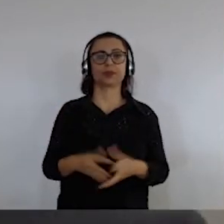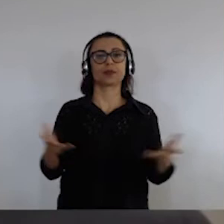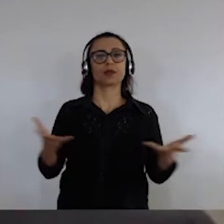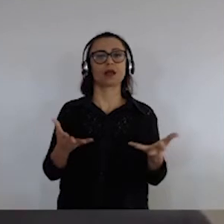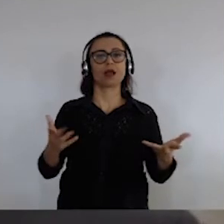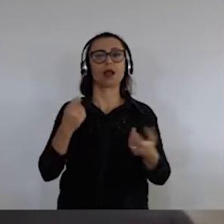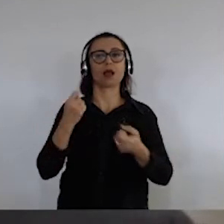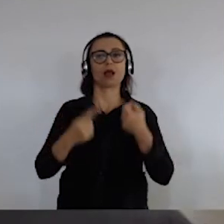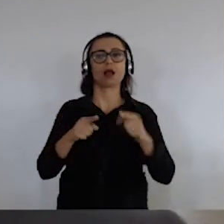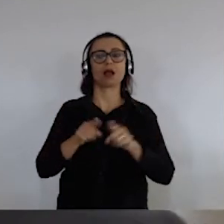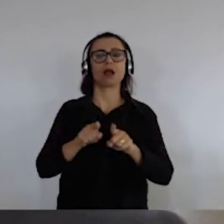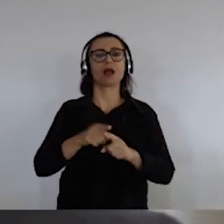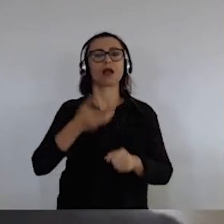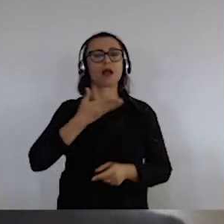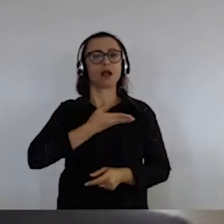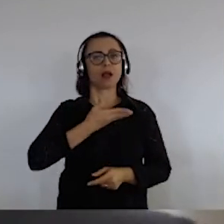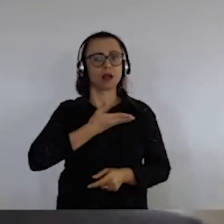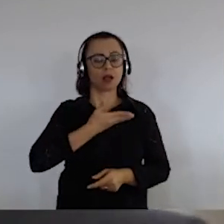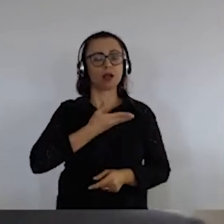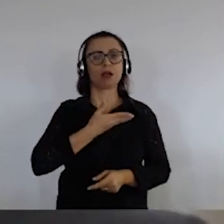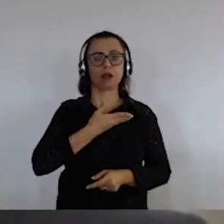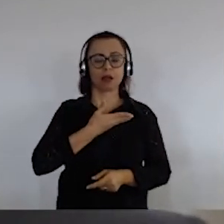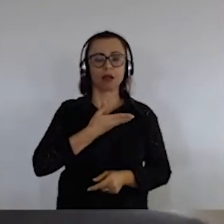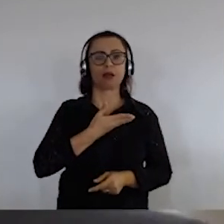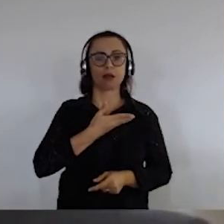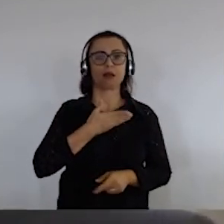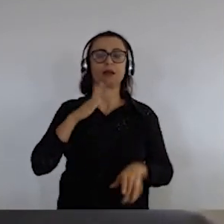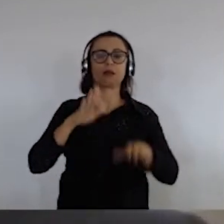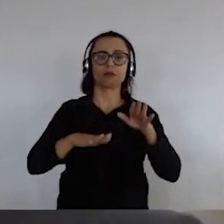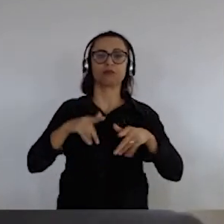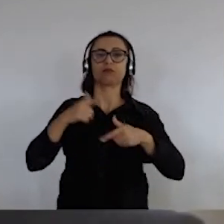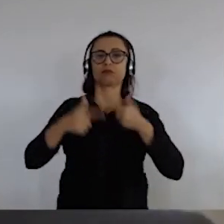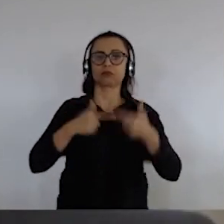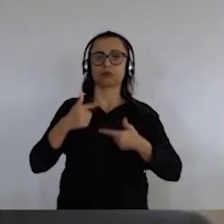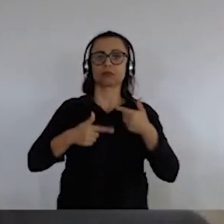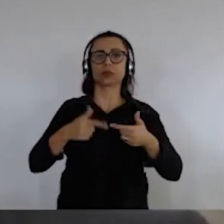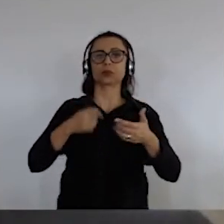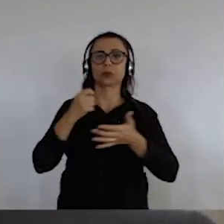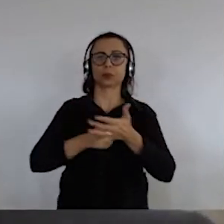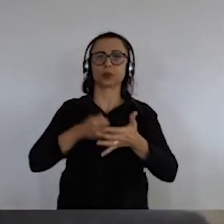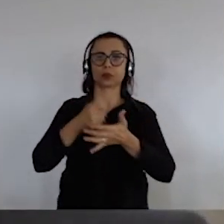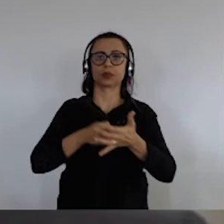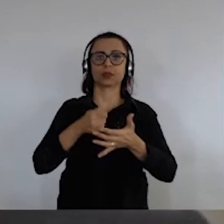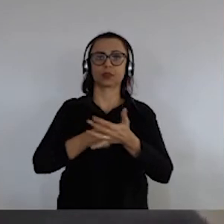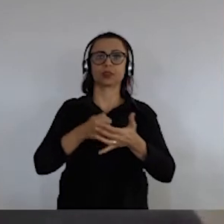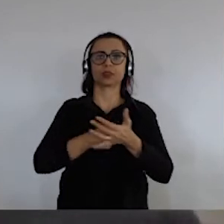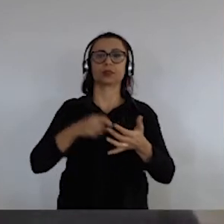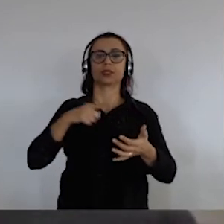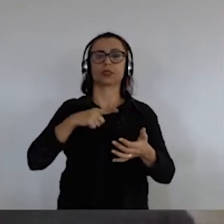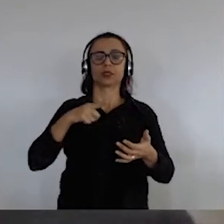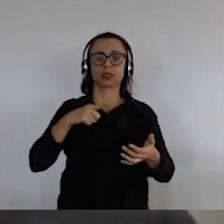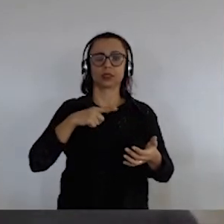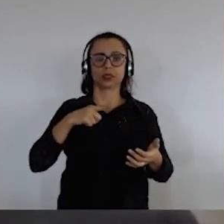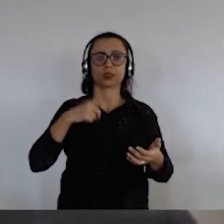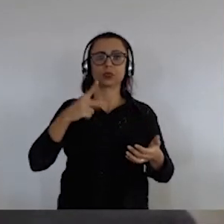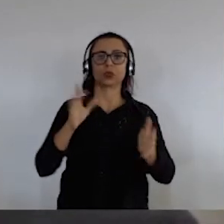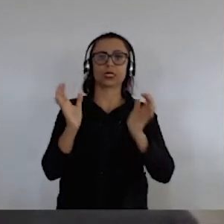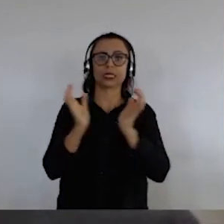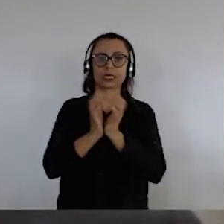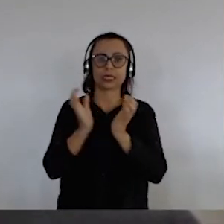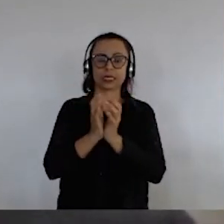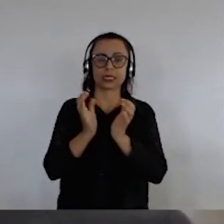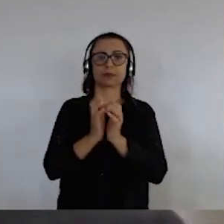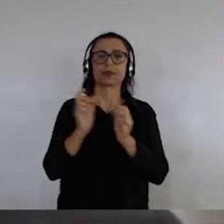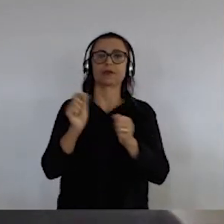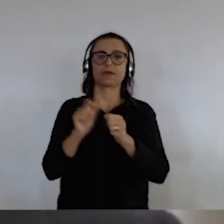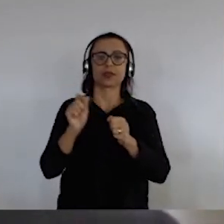deram por colegas que não, apesar de atuarem, serem militantes, mas tinham alguém na sua equipe que faziam